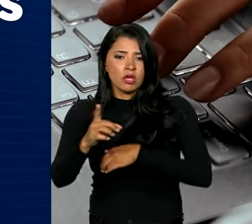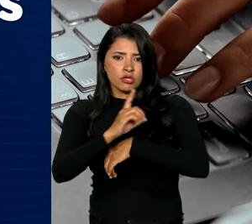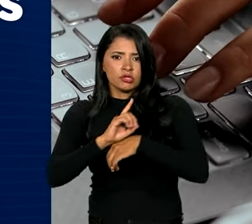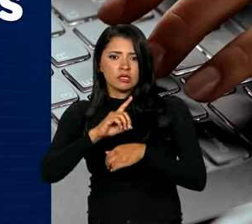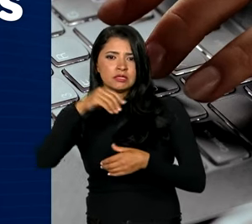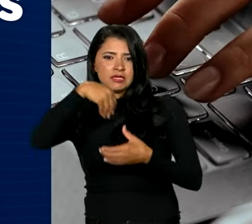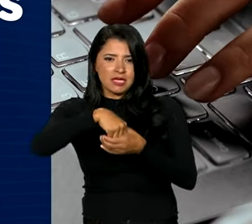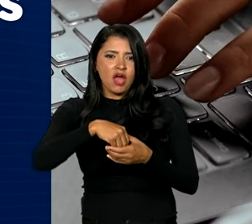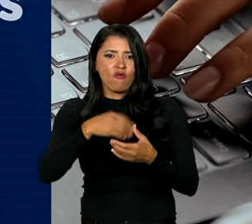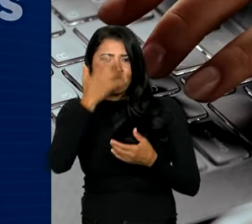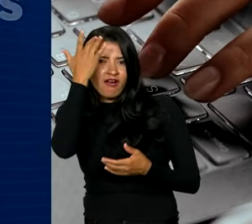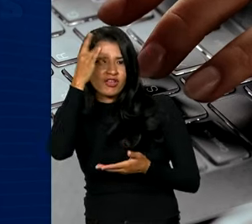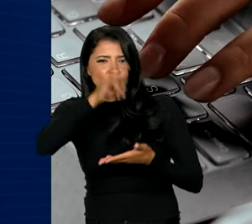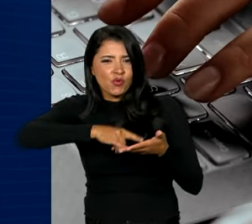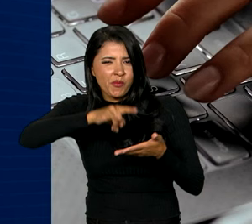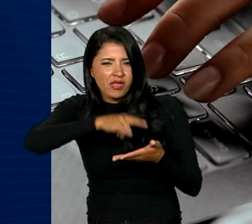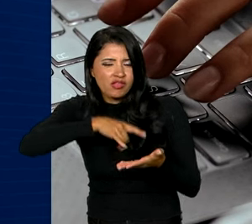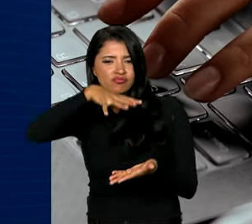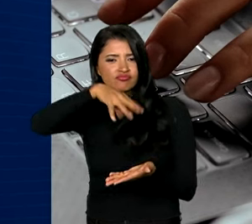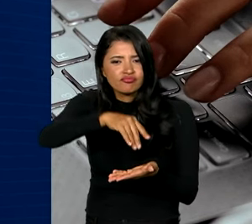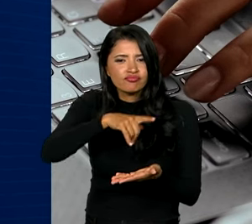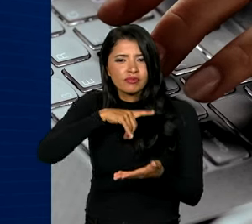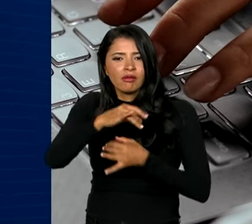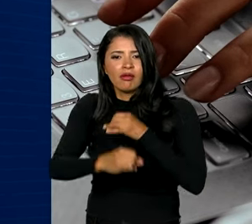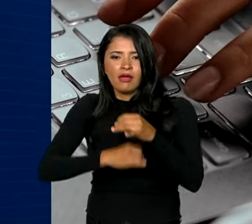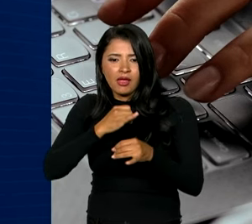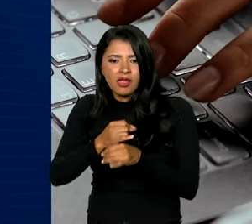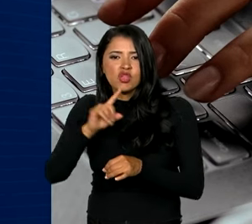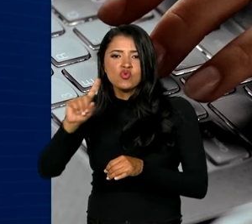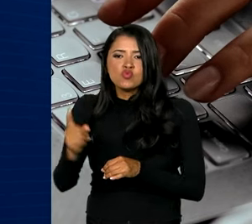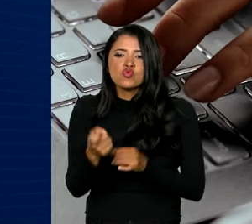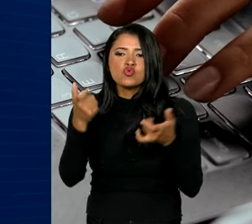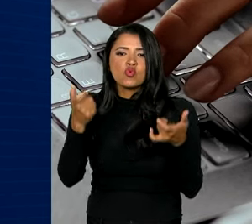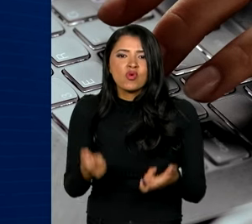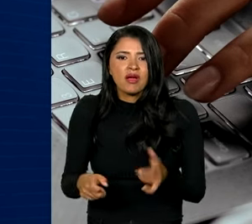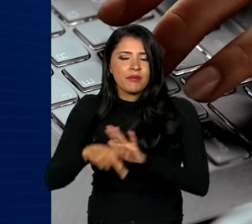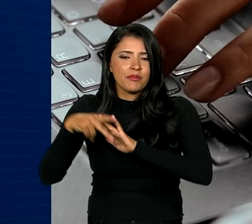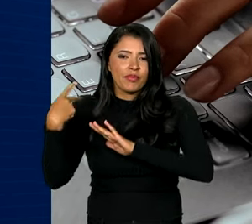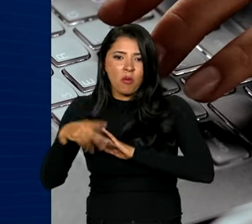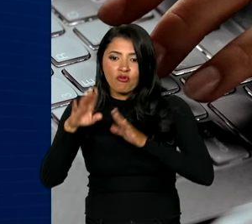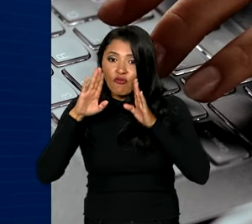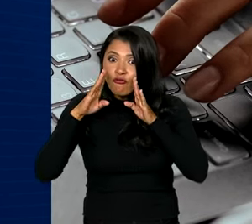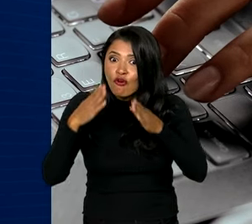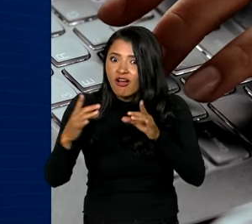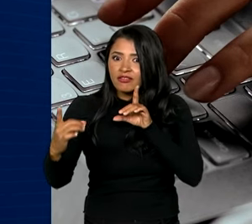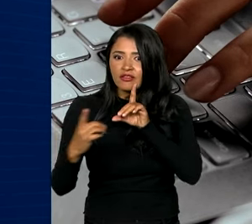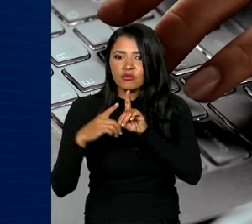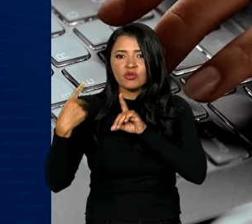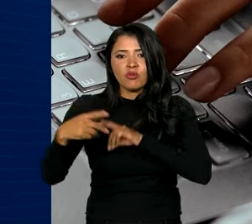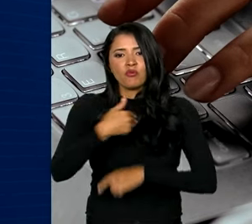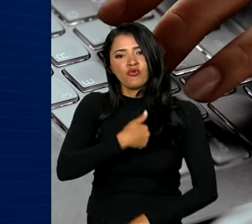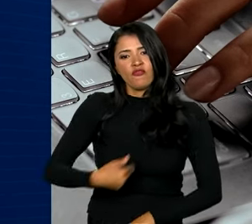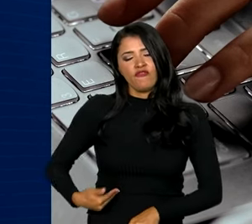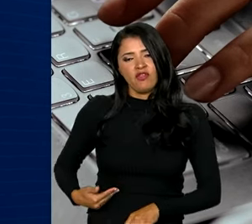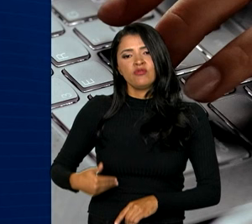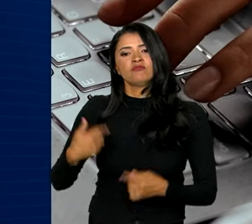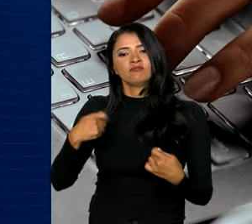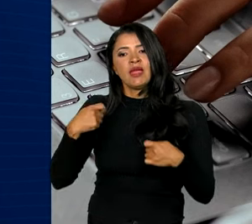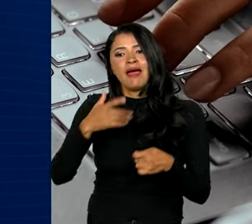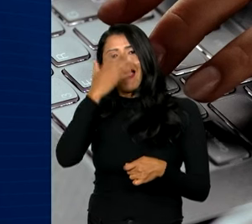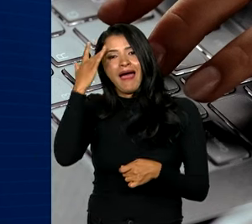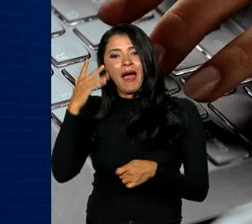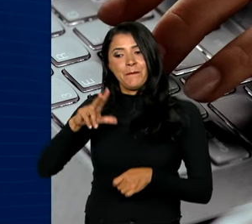de processos e documentos e a criação de um guichê único para centralizar o atendimento do governo a